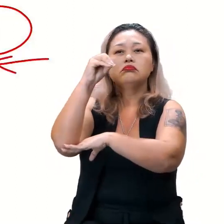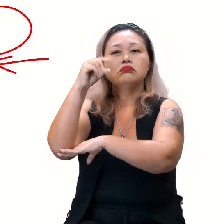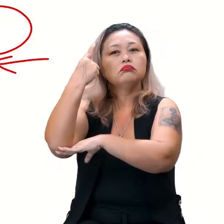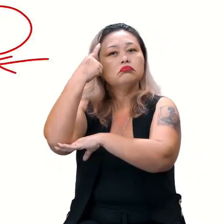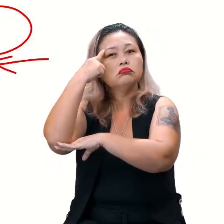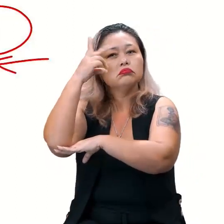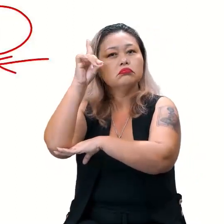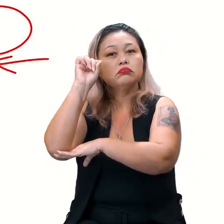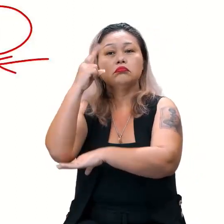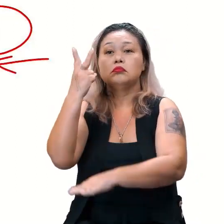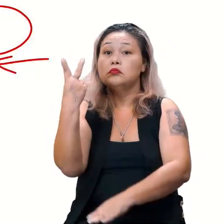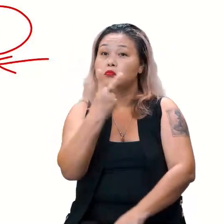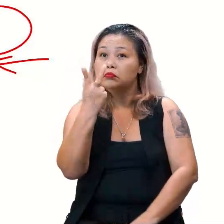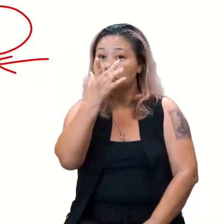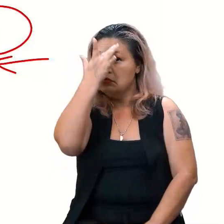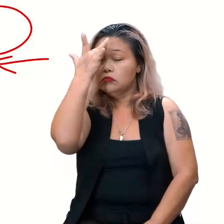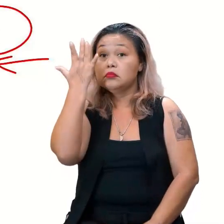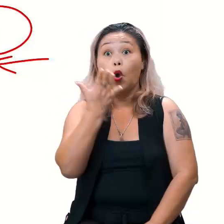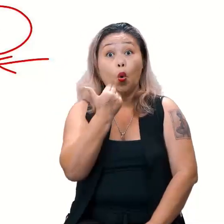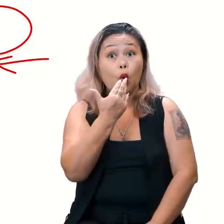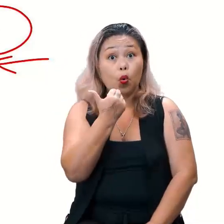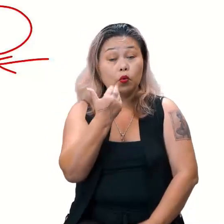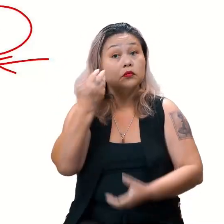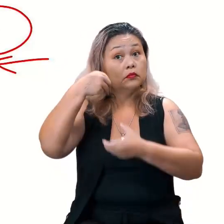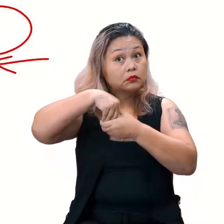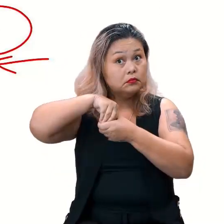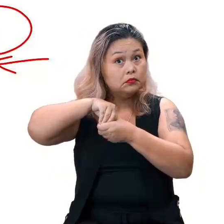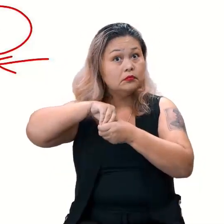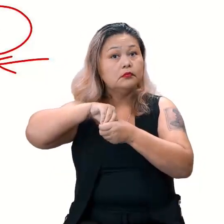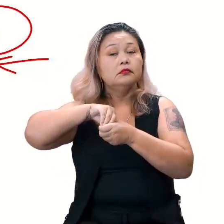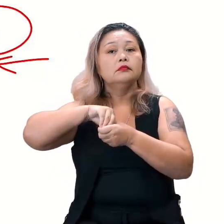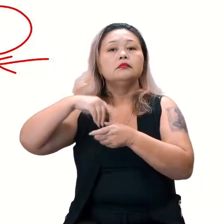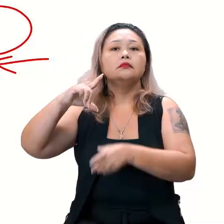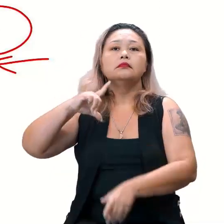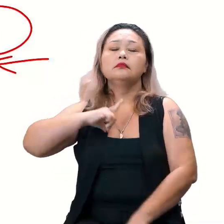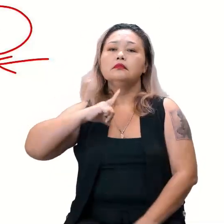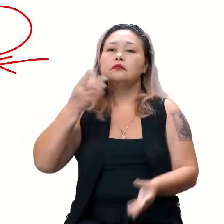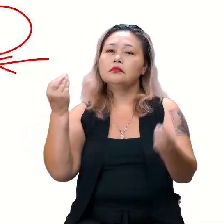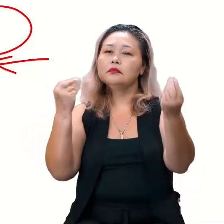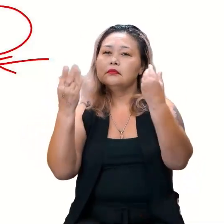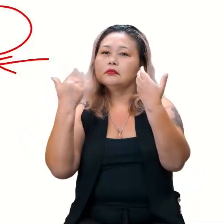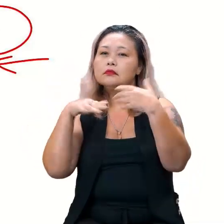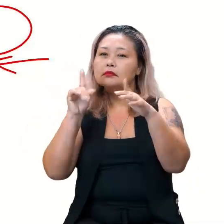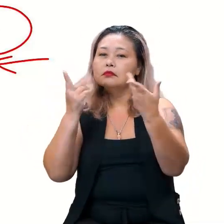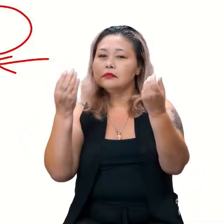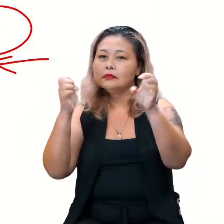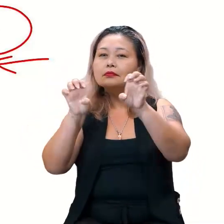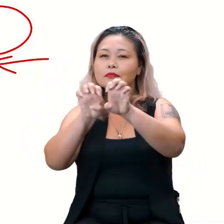Duas pessoas com alimentação já. Então a gente pode montar uma equação,